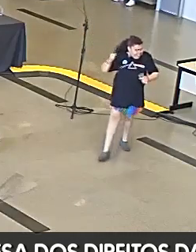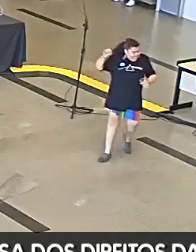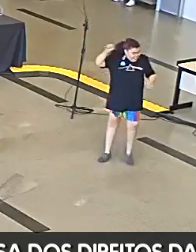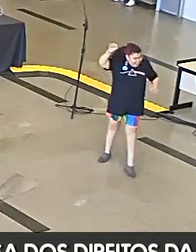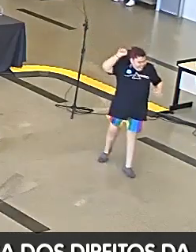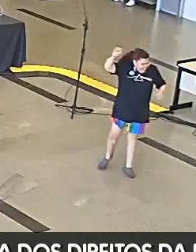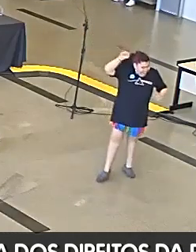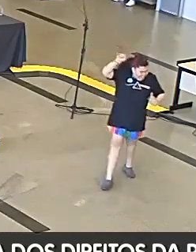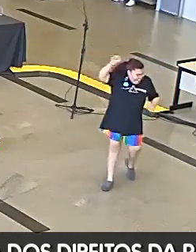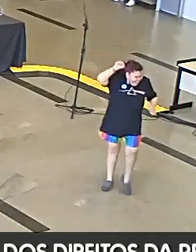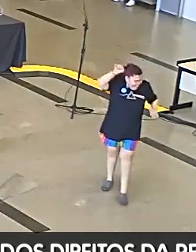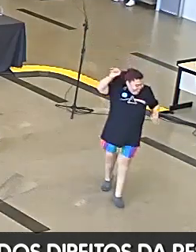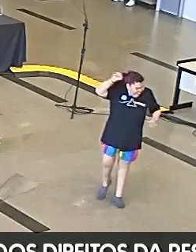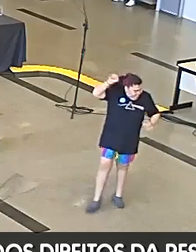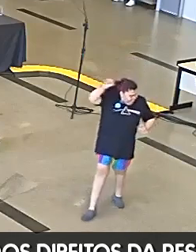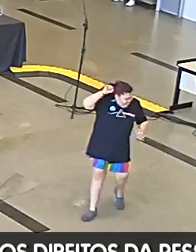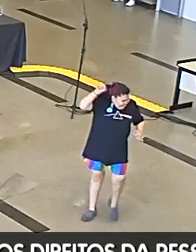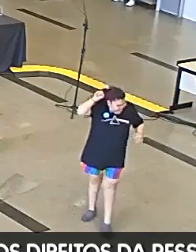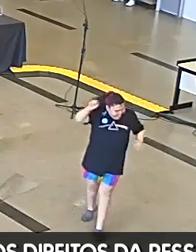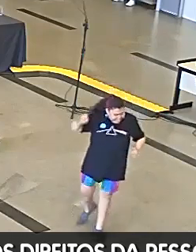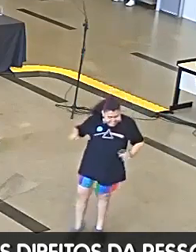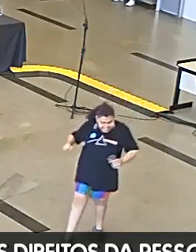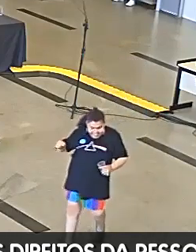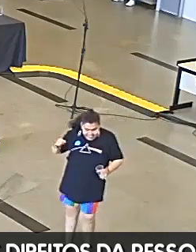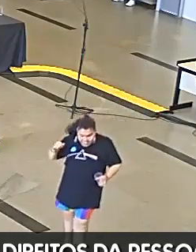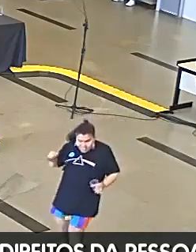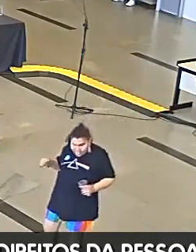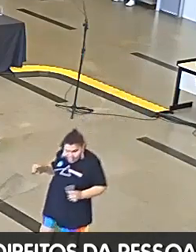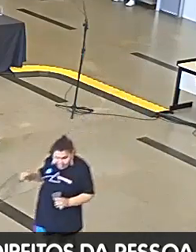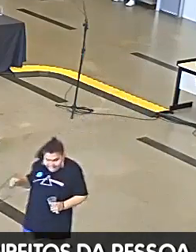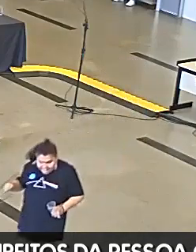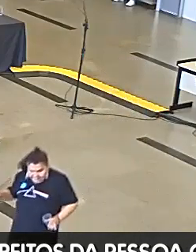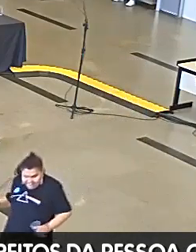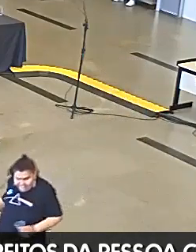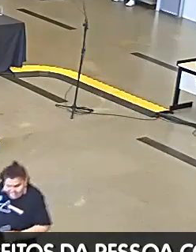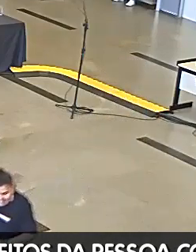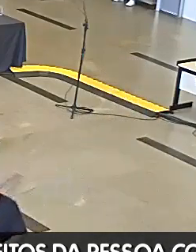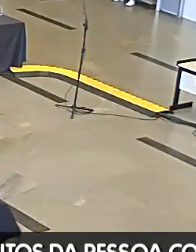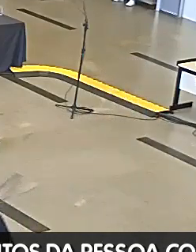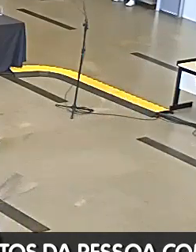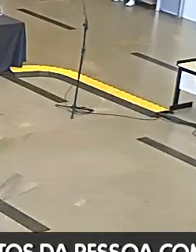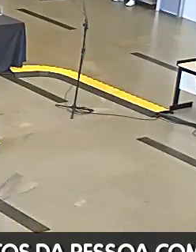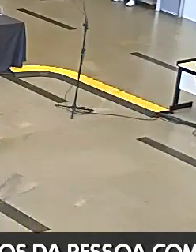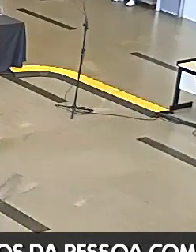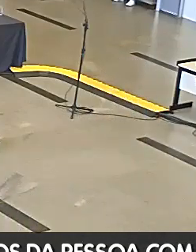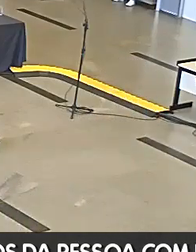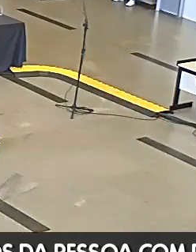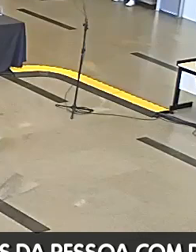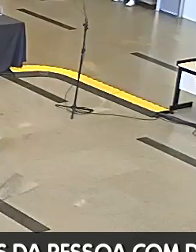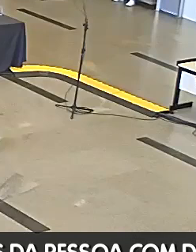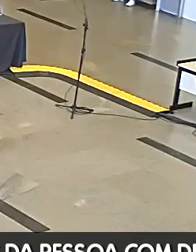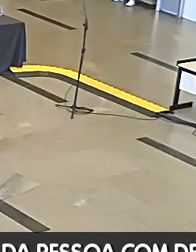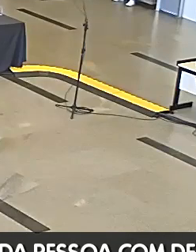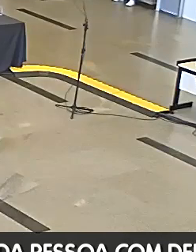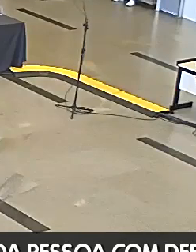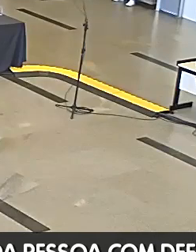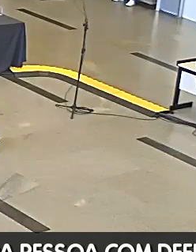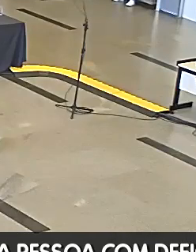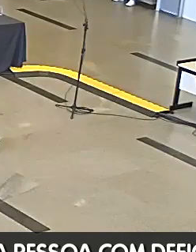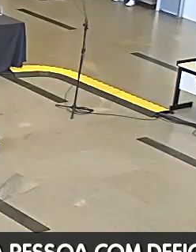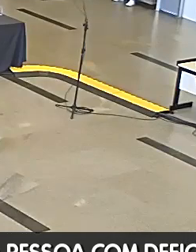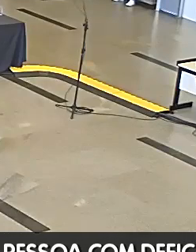né, do sindicato por suas concessionárias é transportar, executar esse transporte. O compromisso e a obrigação